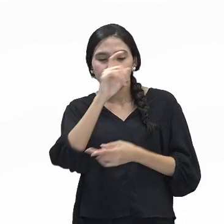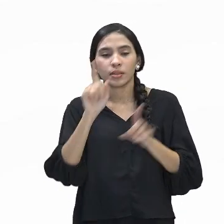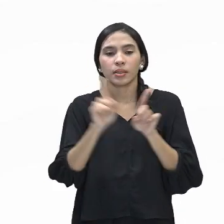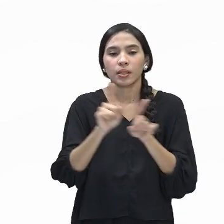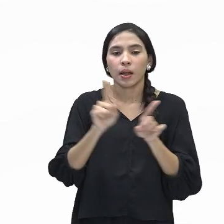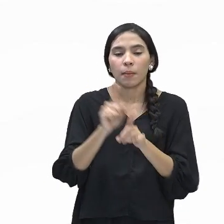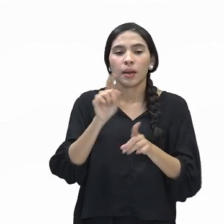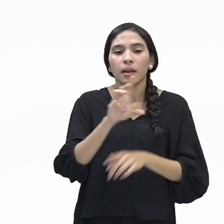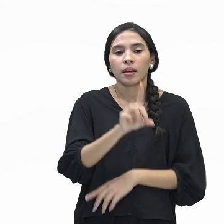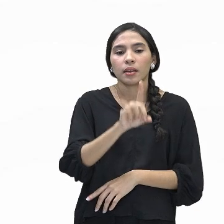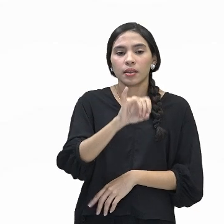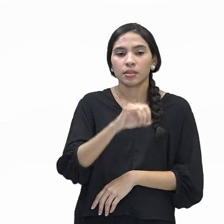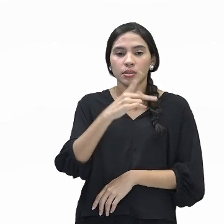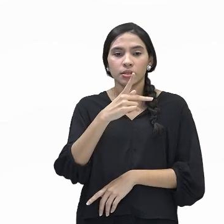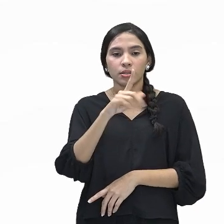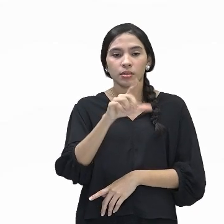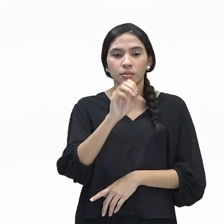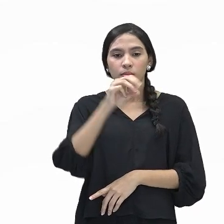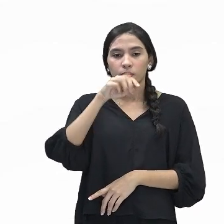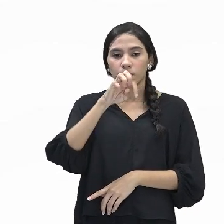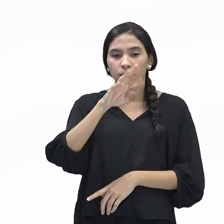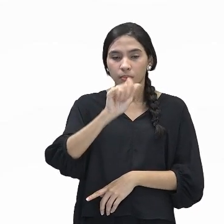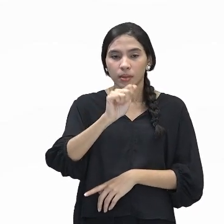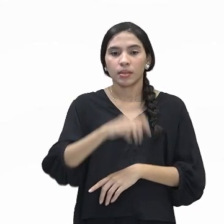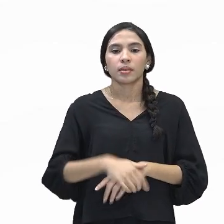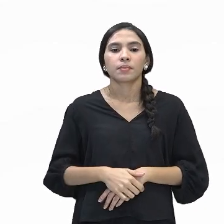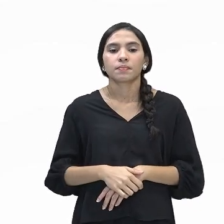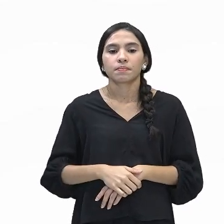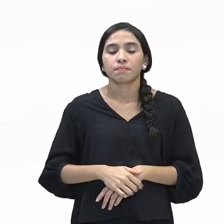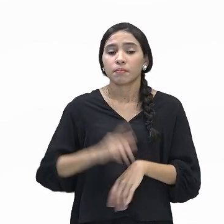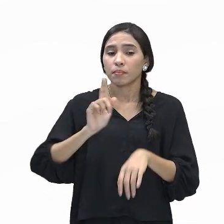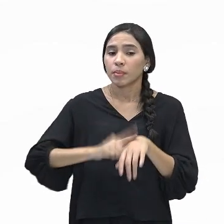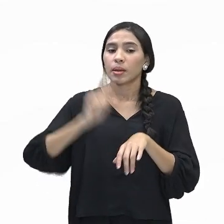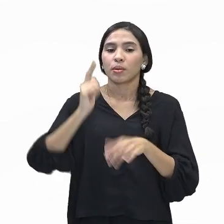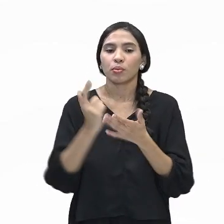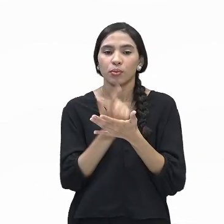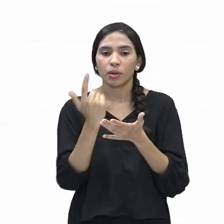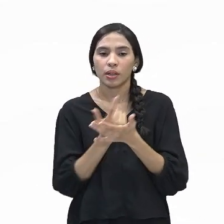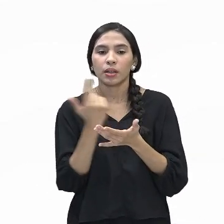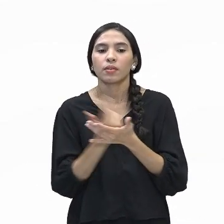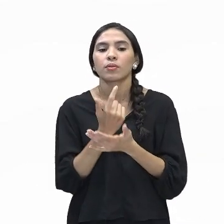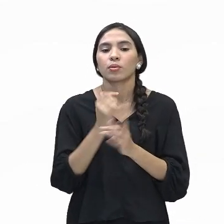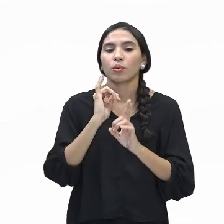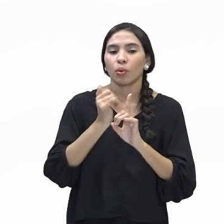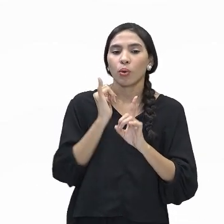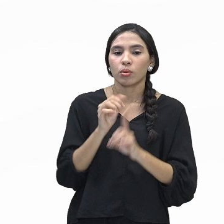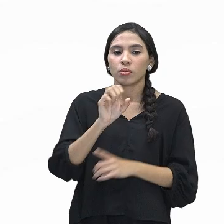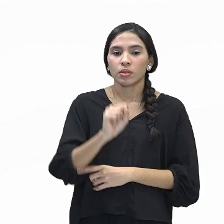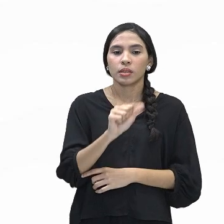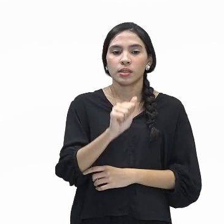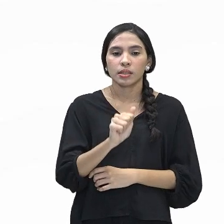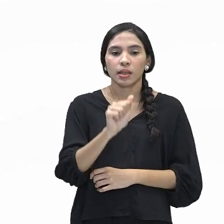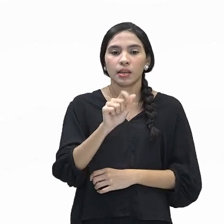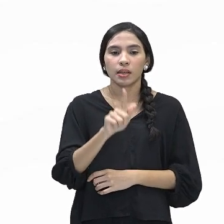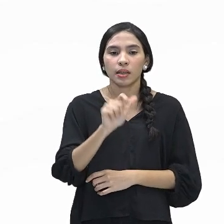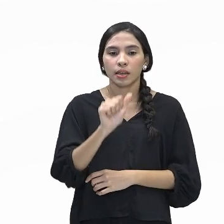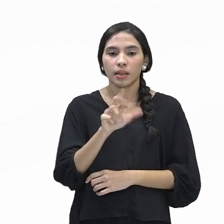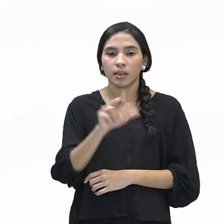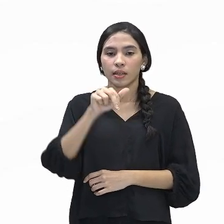cursarem faculdade de medicina, né? Seu primeiro livro de contos é Sagarana,